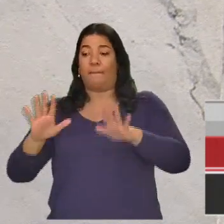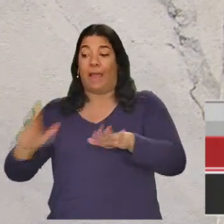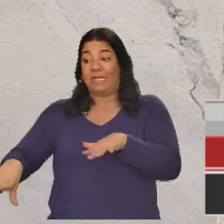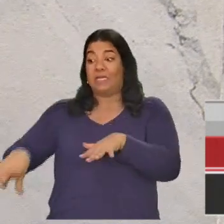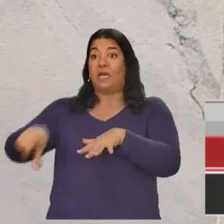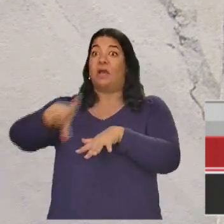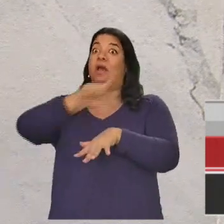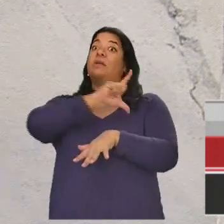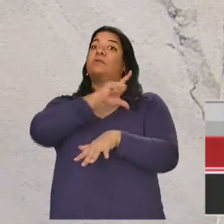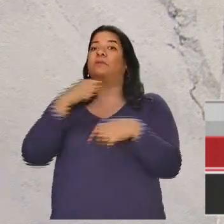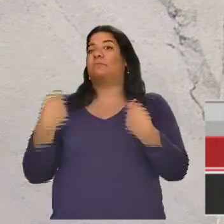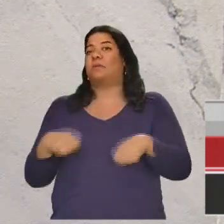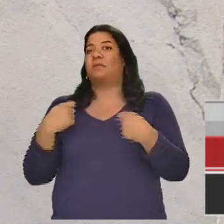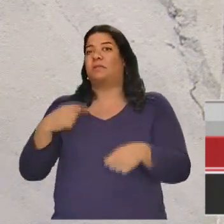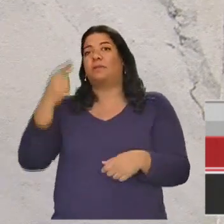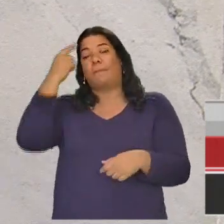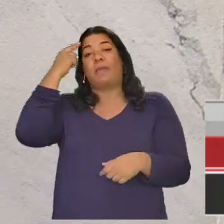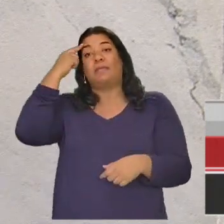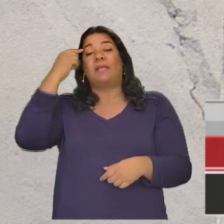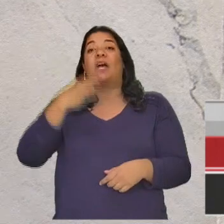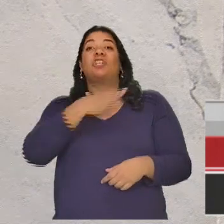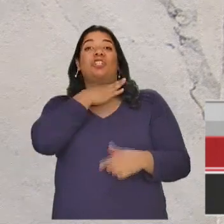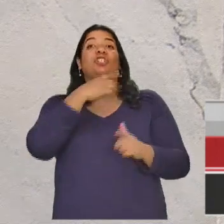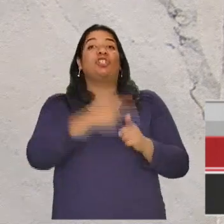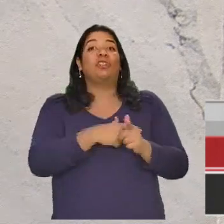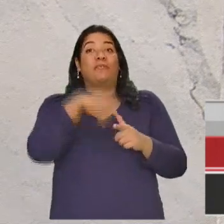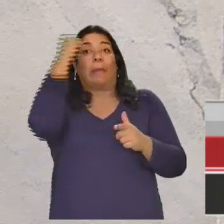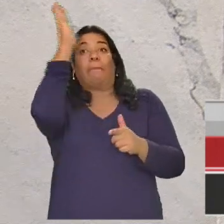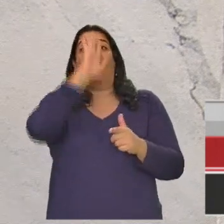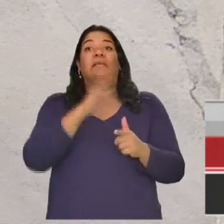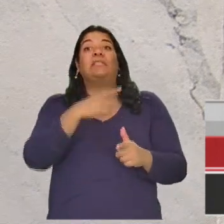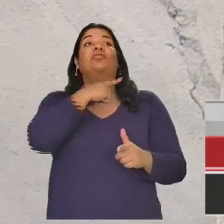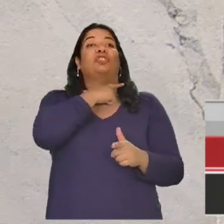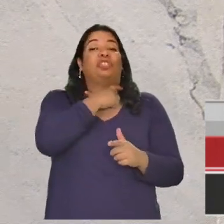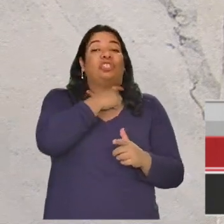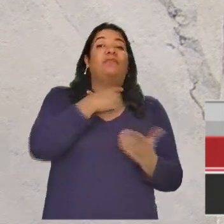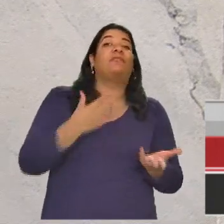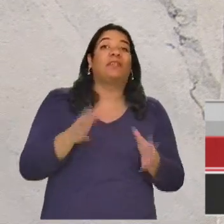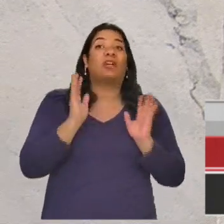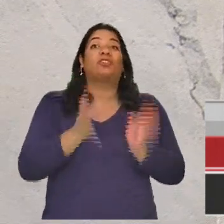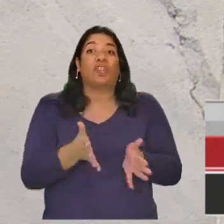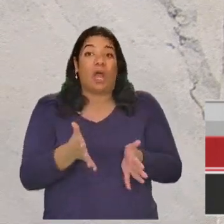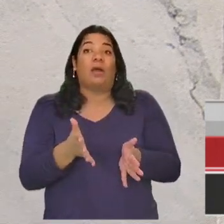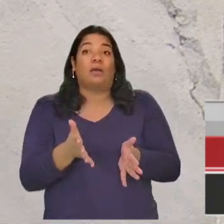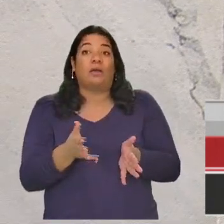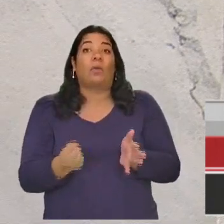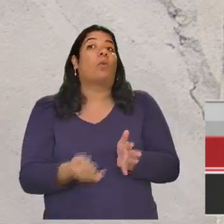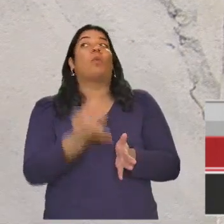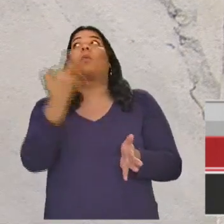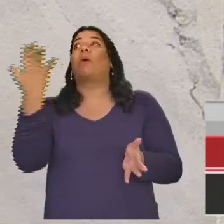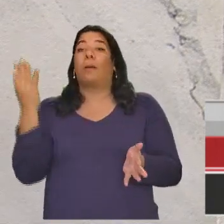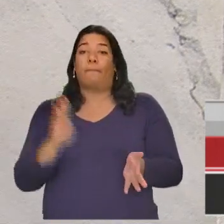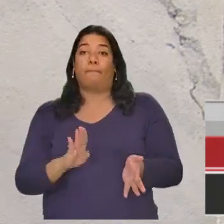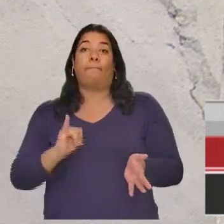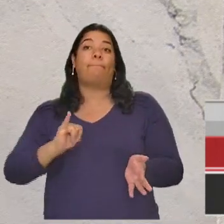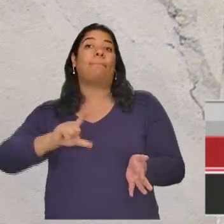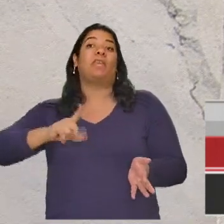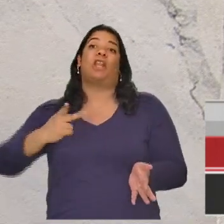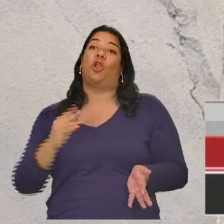que discute a ativida pública brasileira a dívida ativa os bilhões e bilhões de